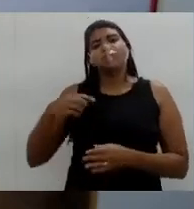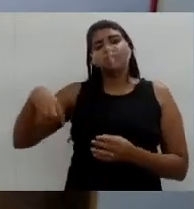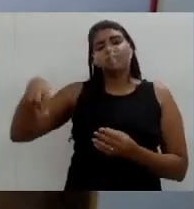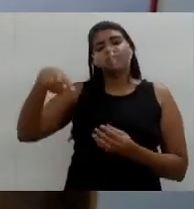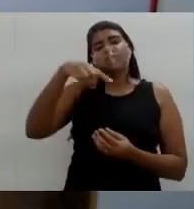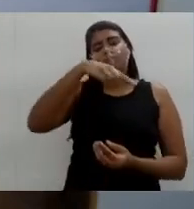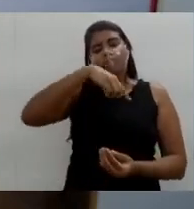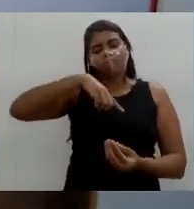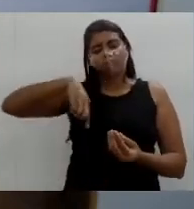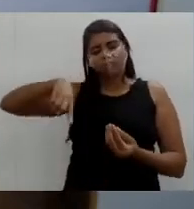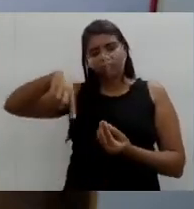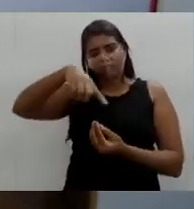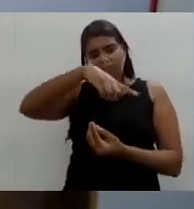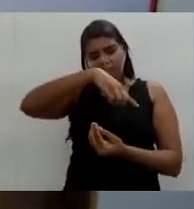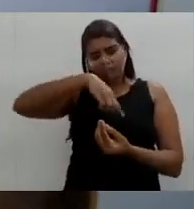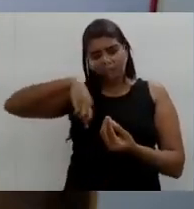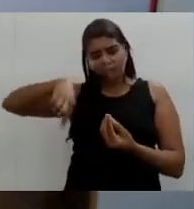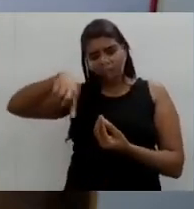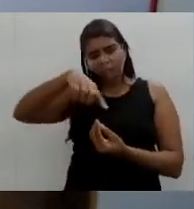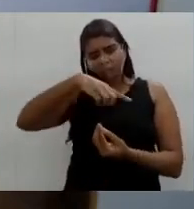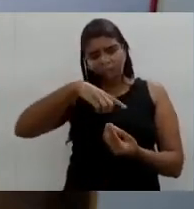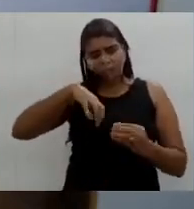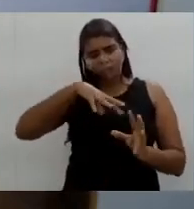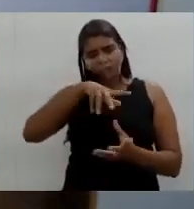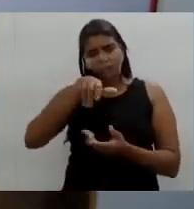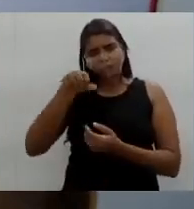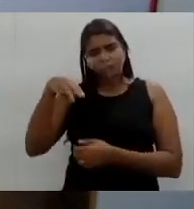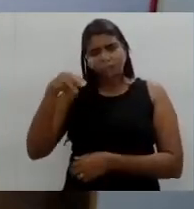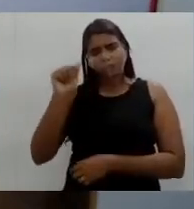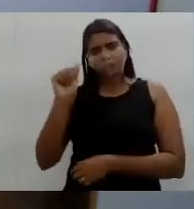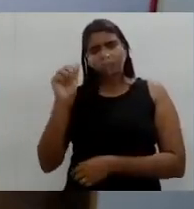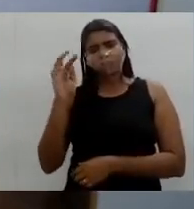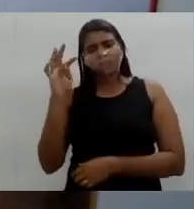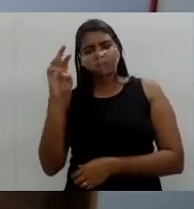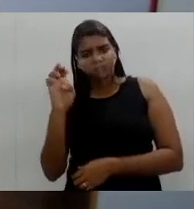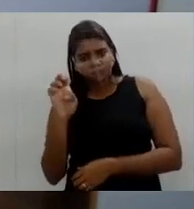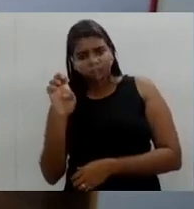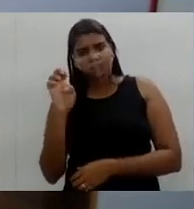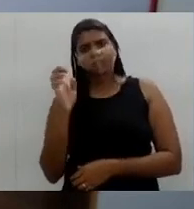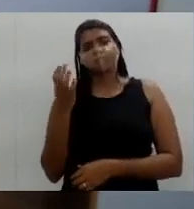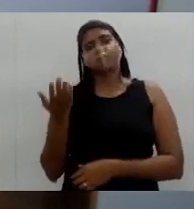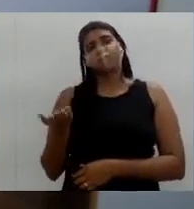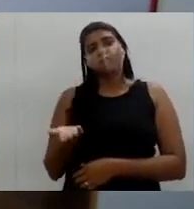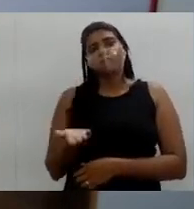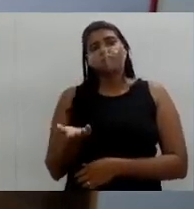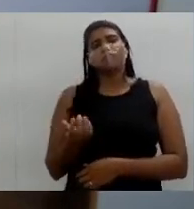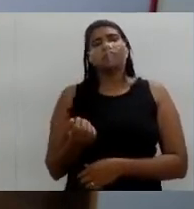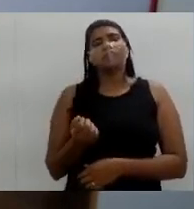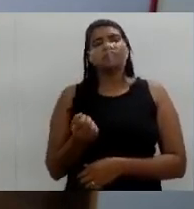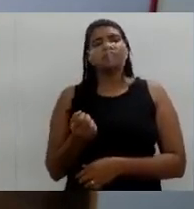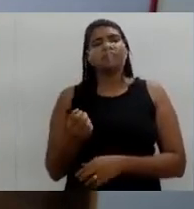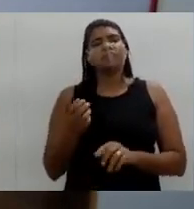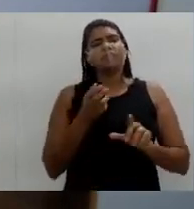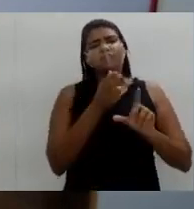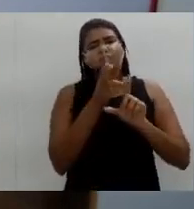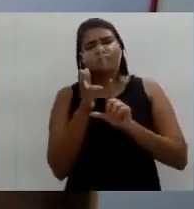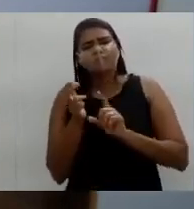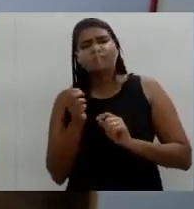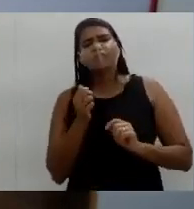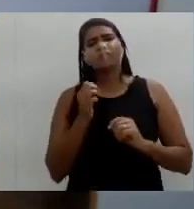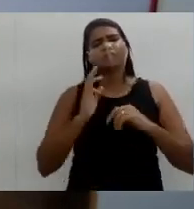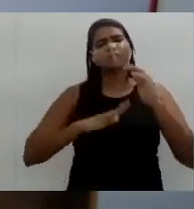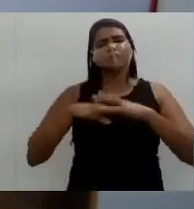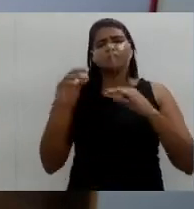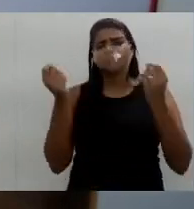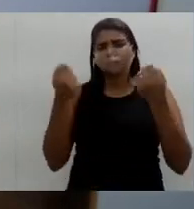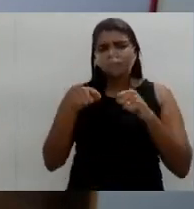circulando na superfície do planeta Marte. Esse robô com câmera fotográfica, com